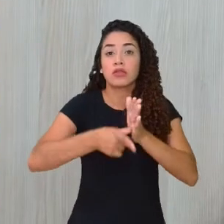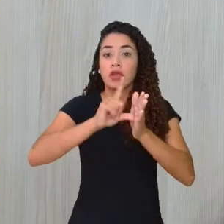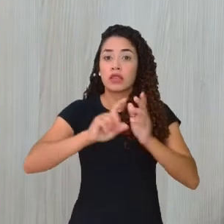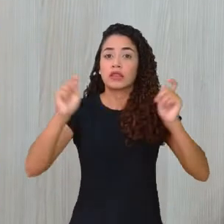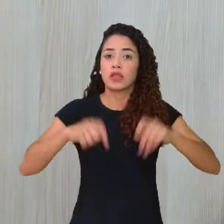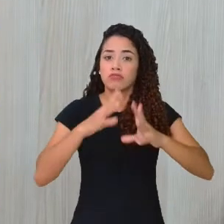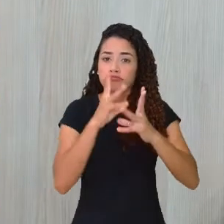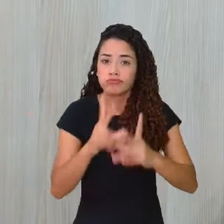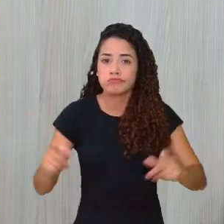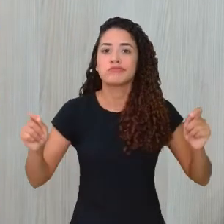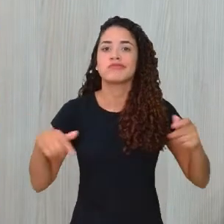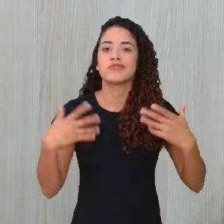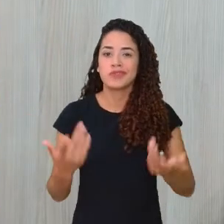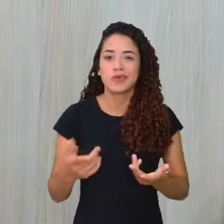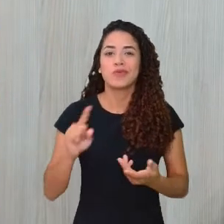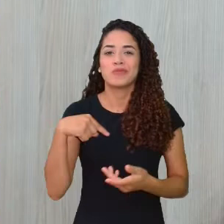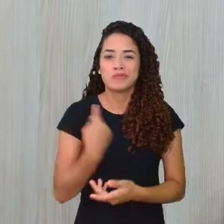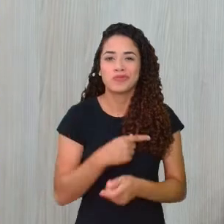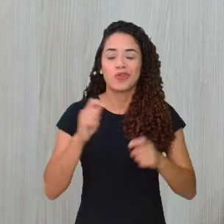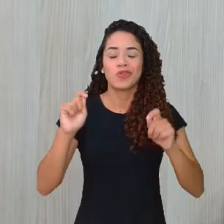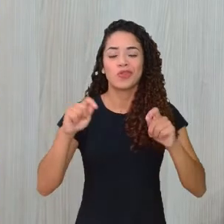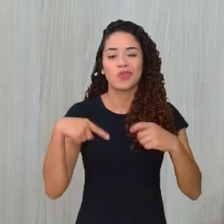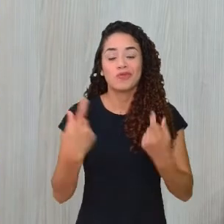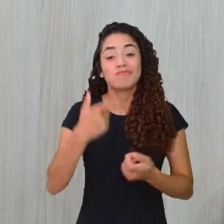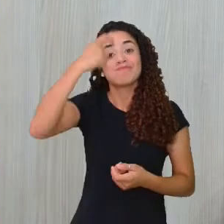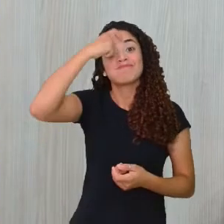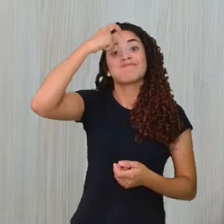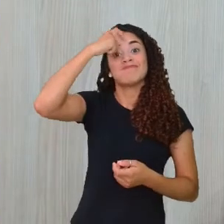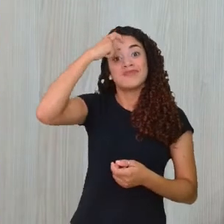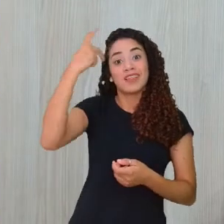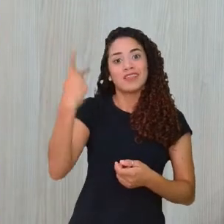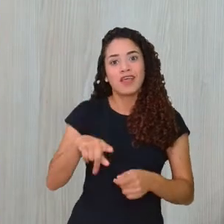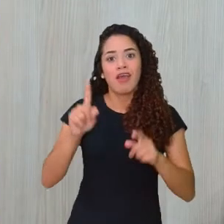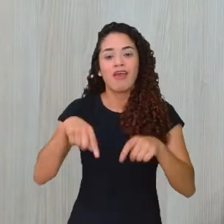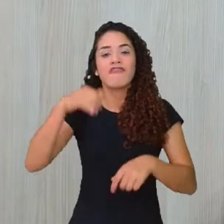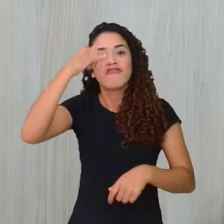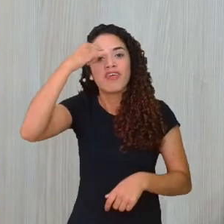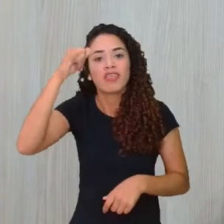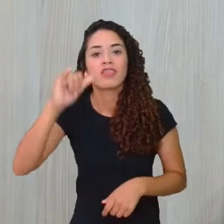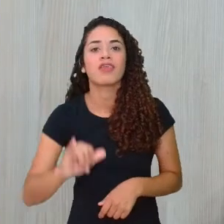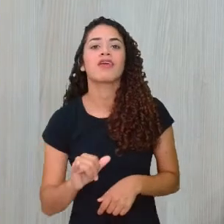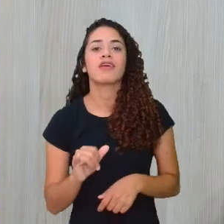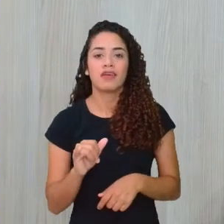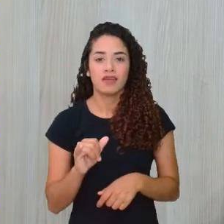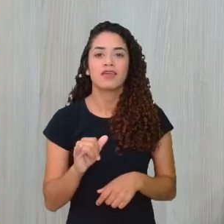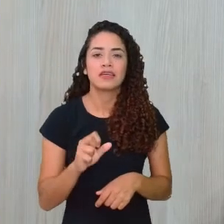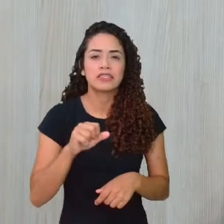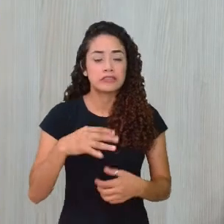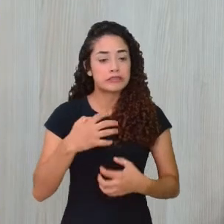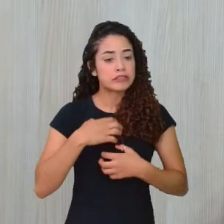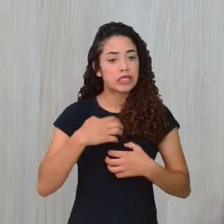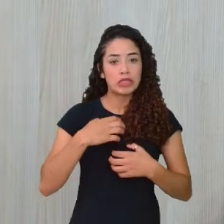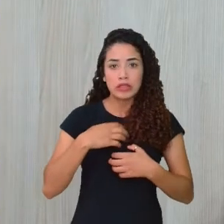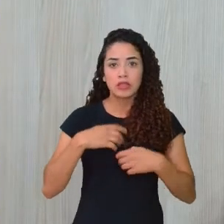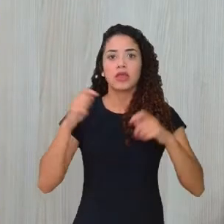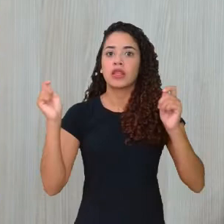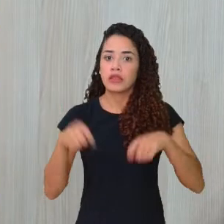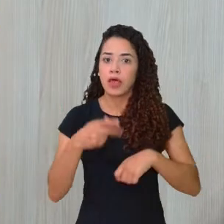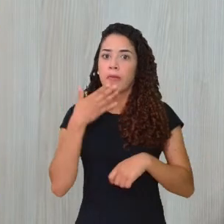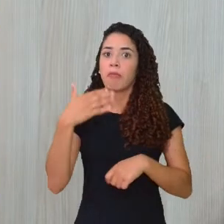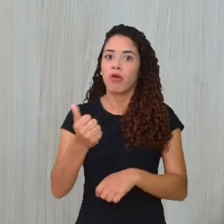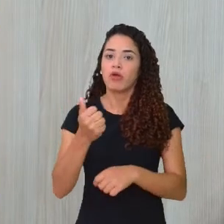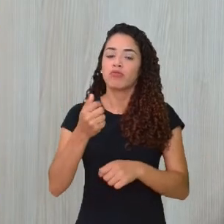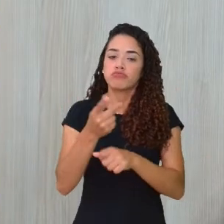de conscientização justamente é a prevenção. Então, você procurar, né, os médicos, se sentir alguma coisa, se não sentir, também fazer aquela